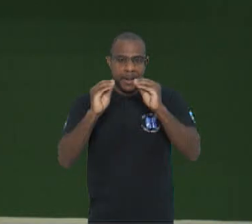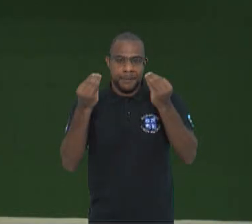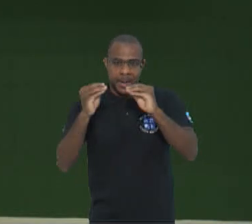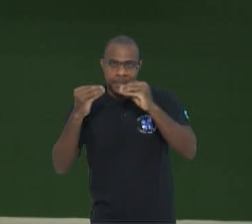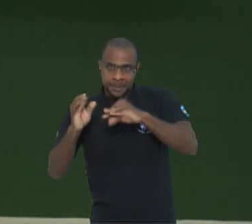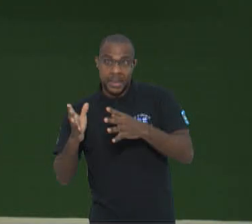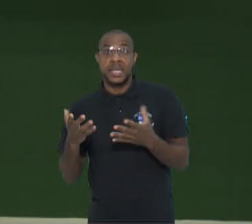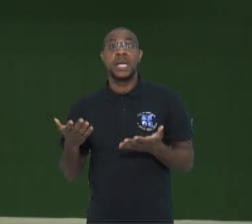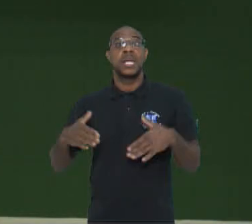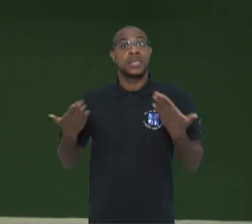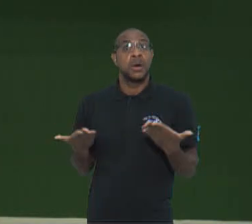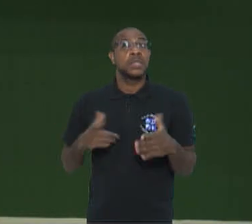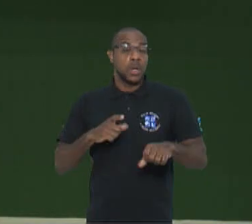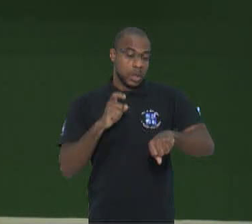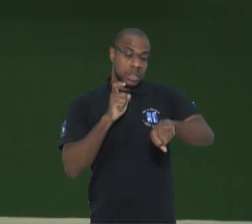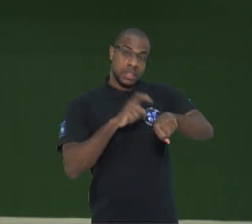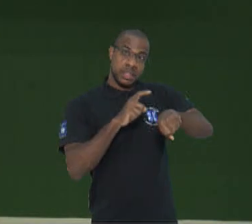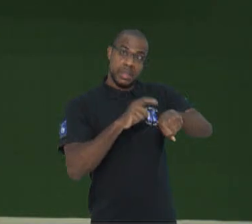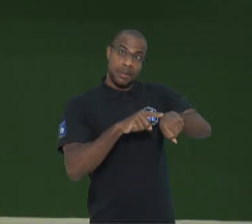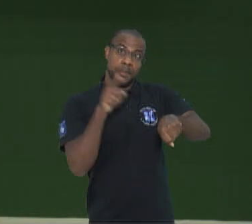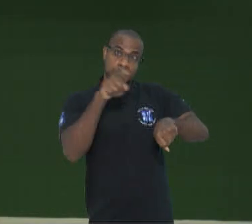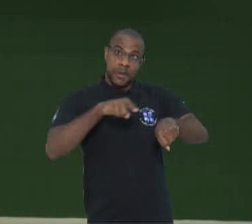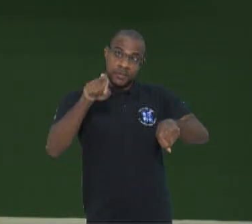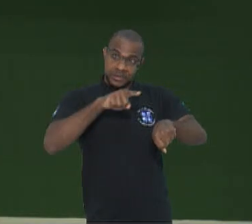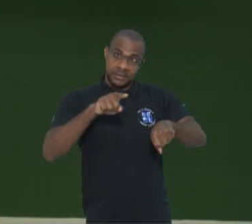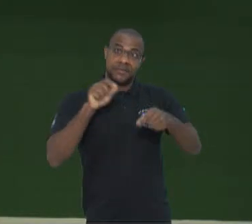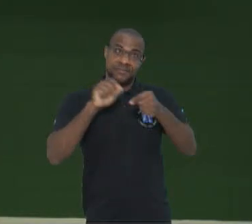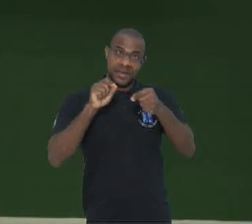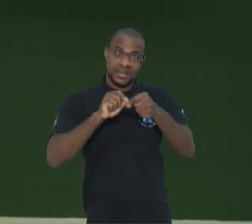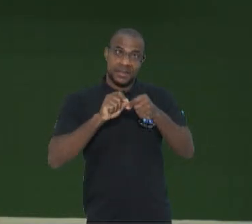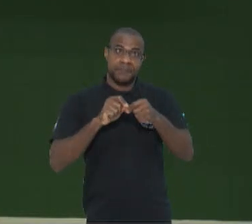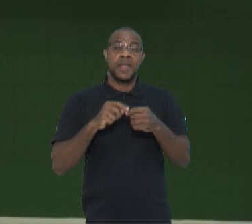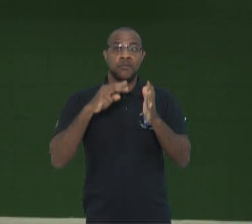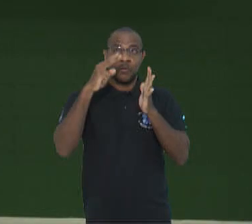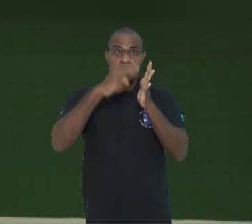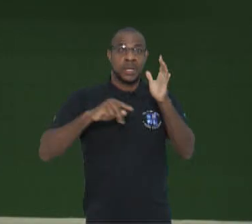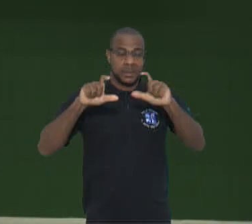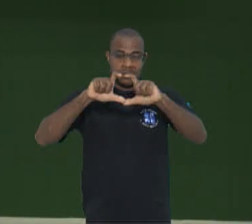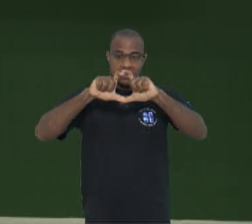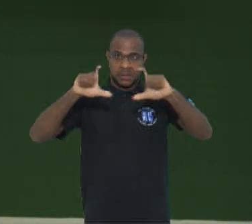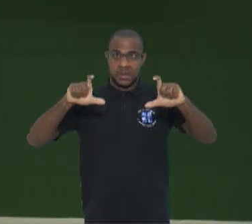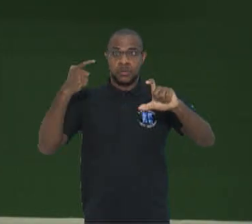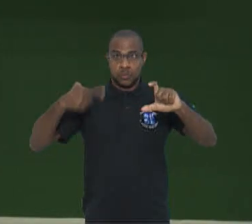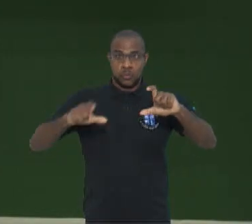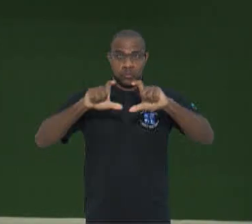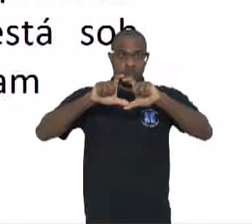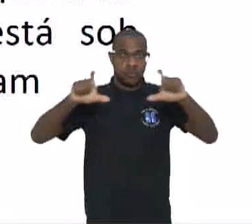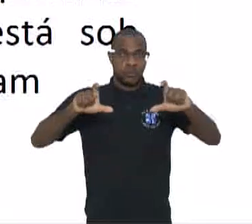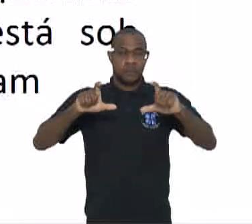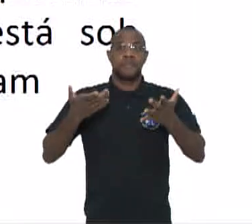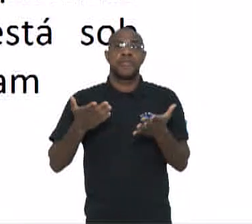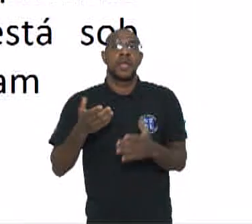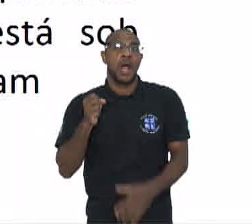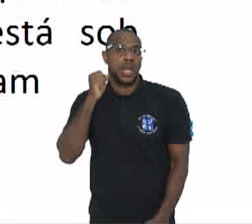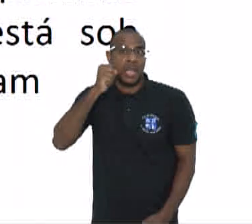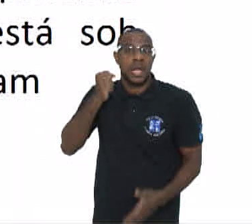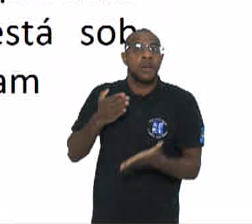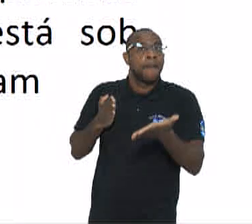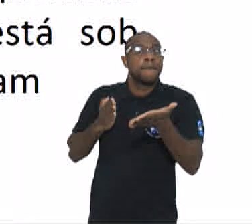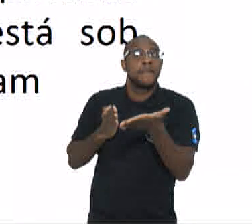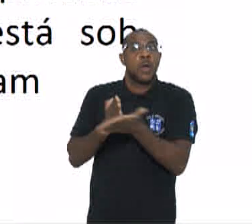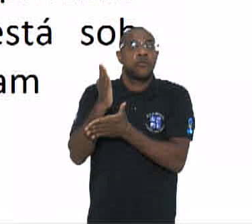tempinho para que vocês façam. Eu vou ler com vocês o trechinho, certo? Novamente. O Senado aprovou na noite